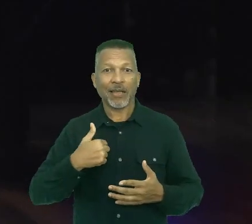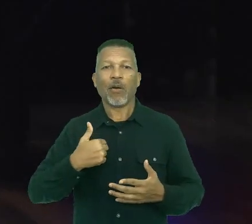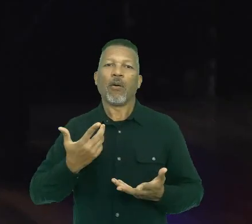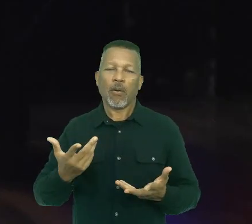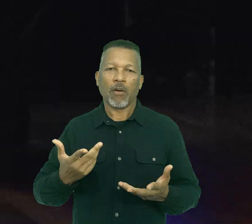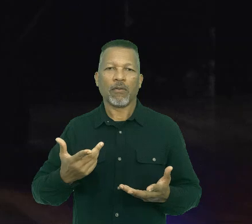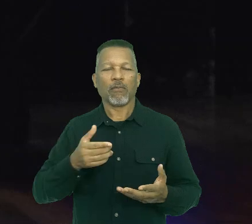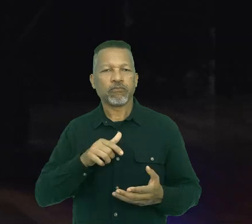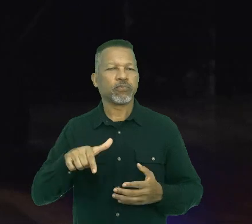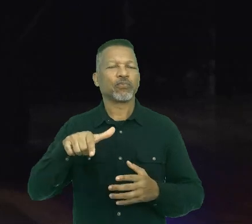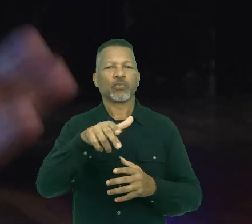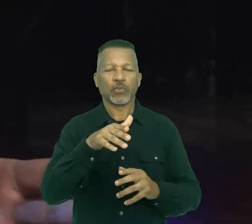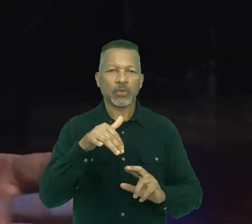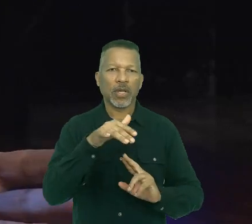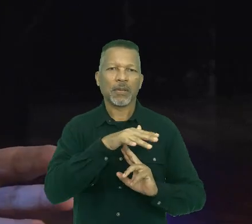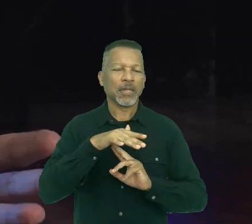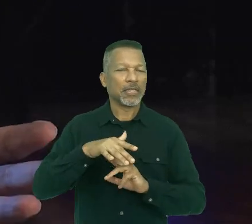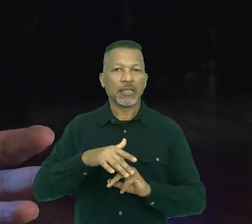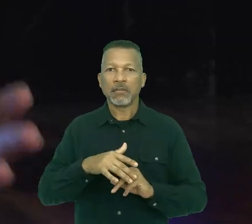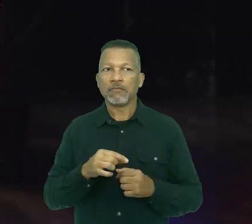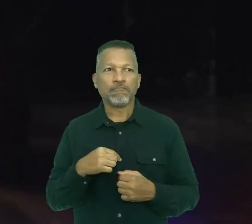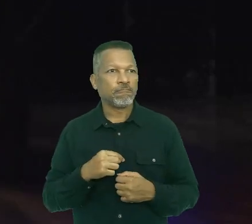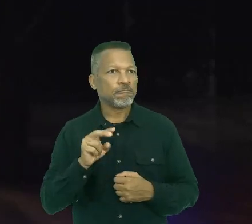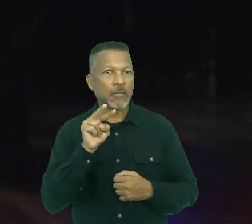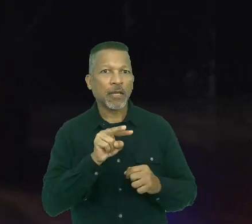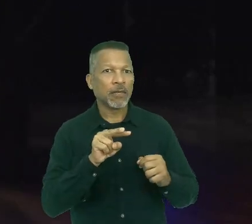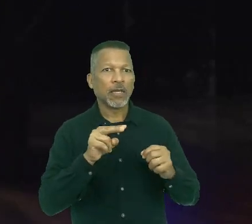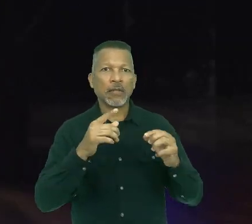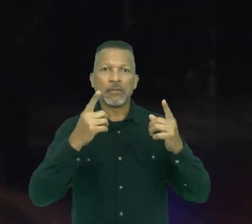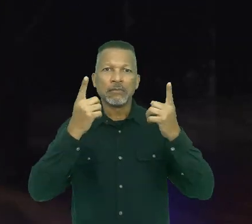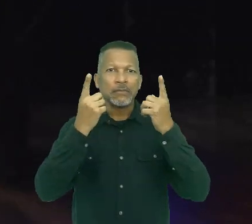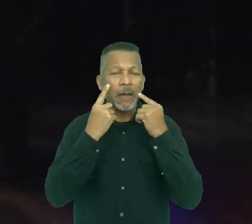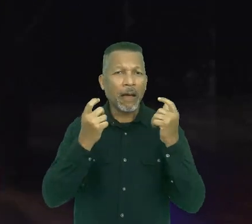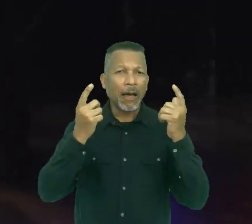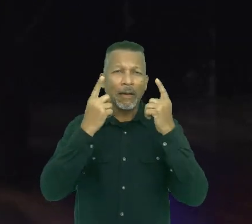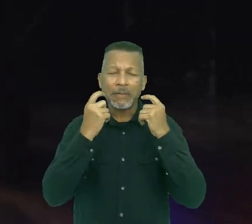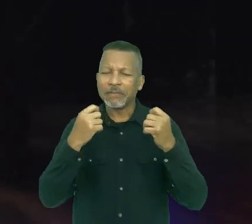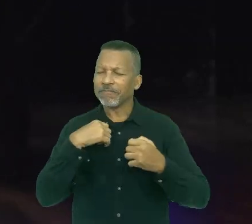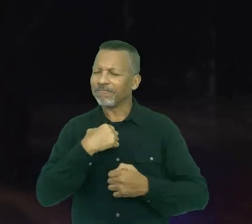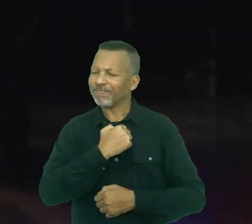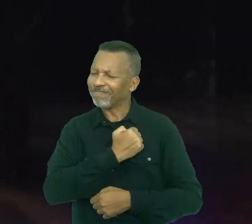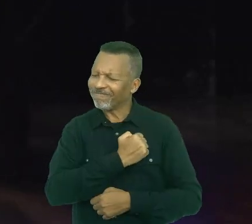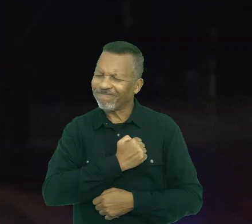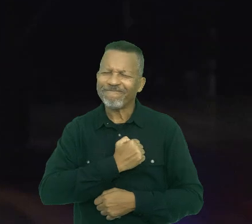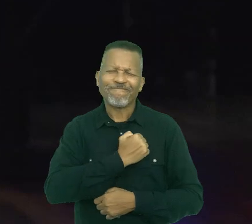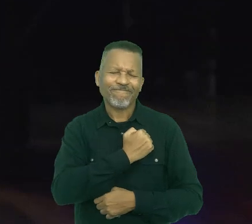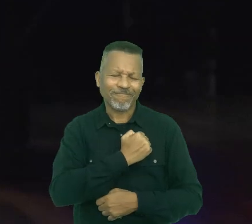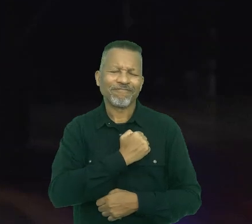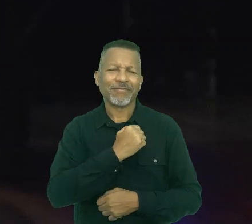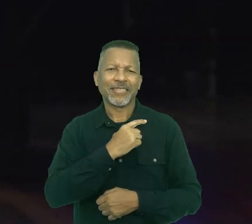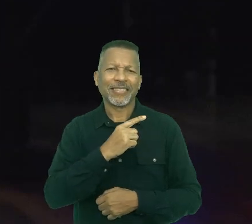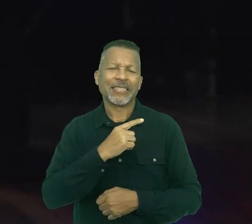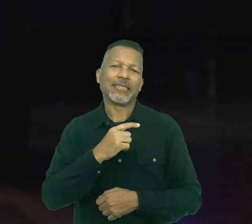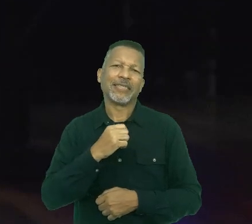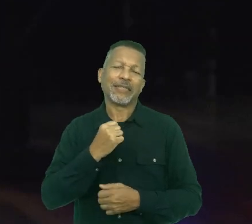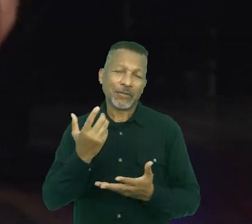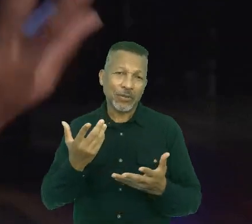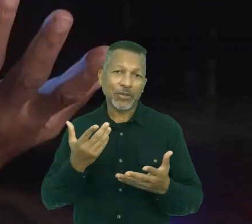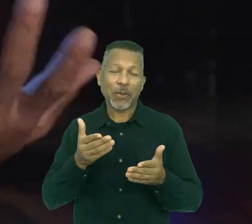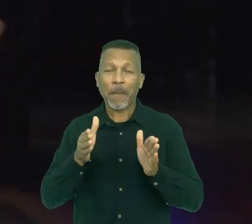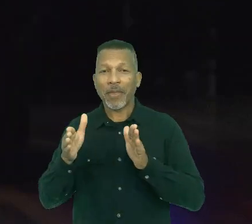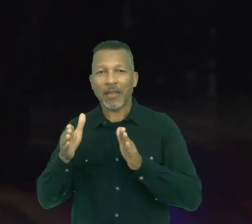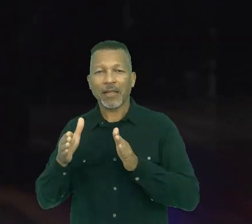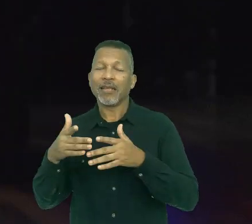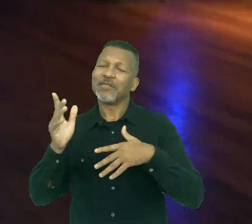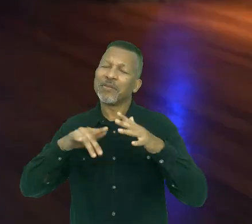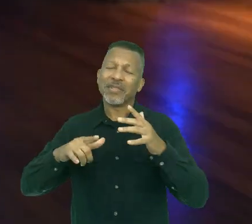eu vou na praça e eu choro, porque eu tenho muita saudade de um tempo, talvez seja uma ilusão